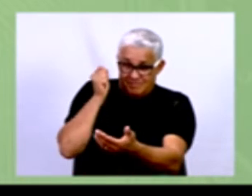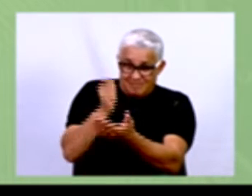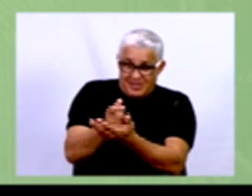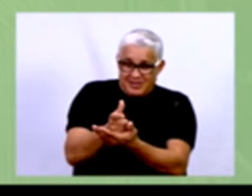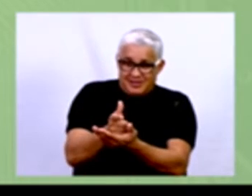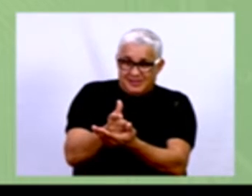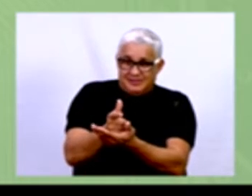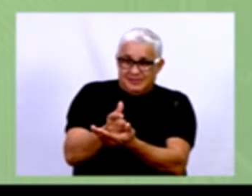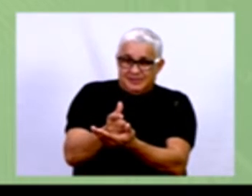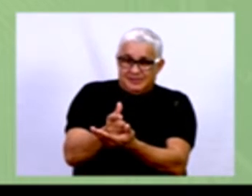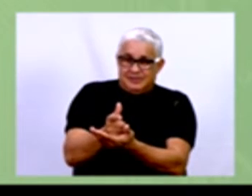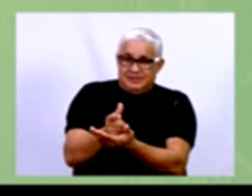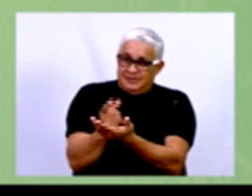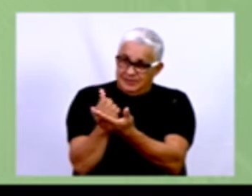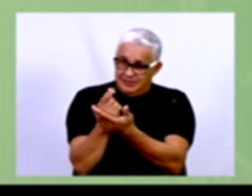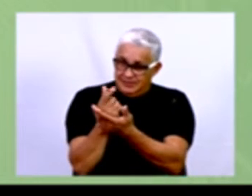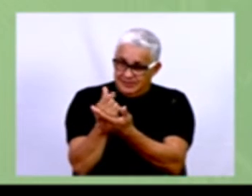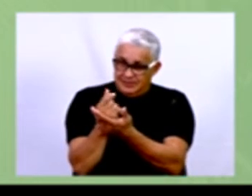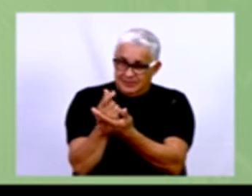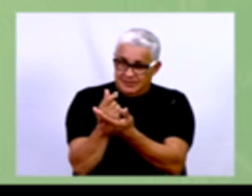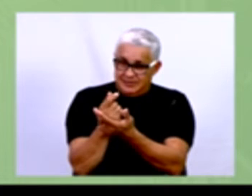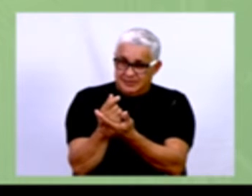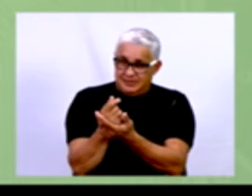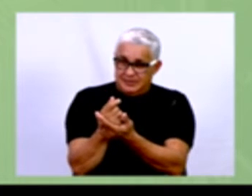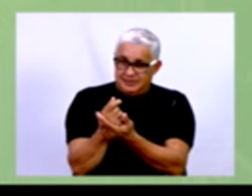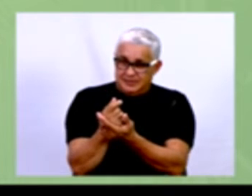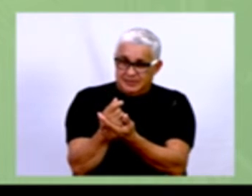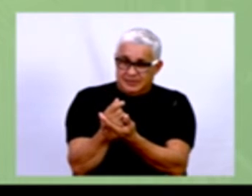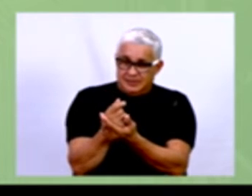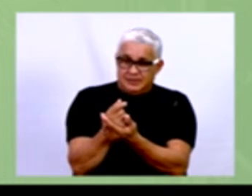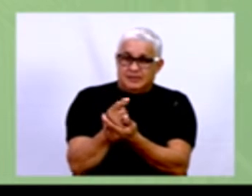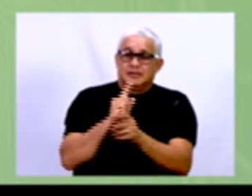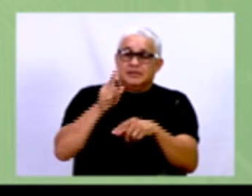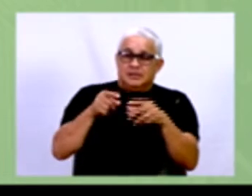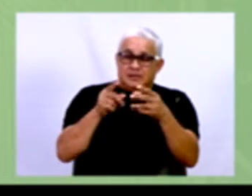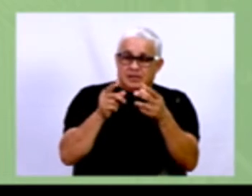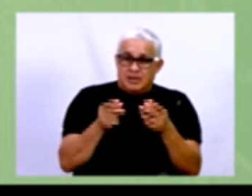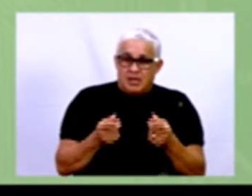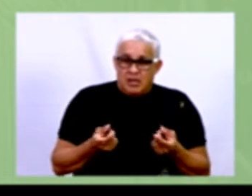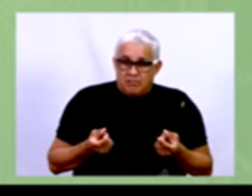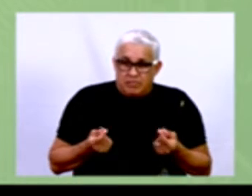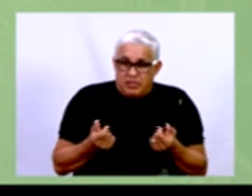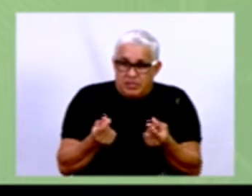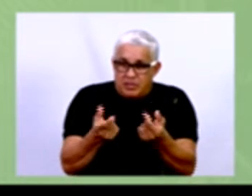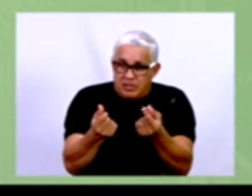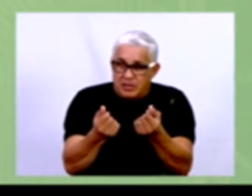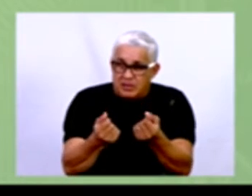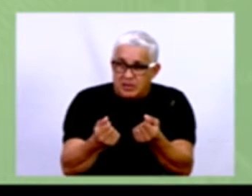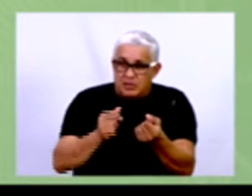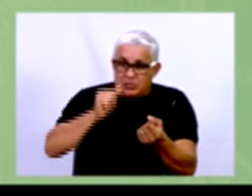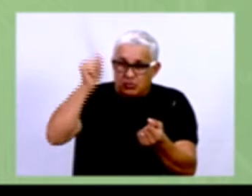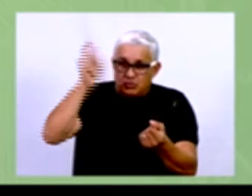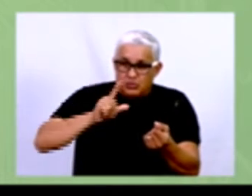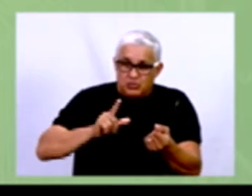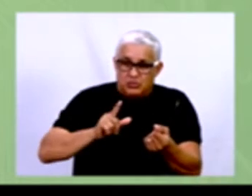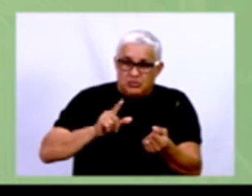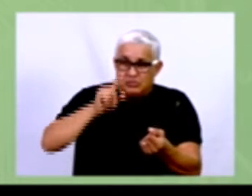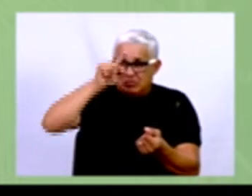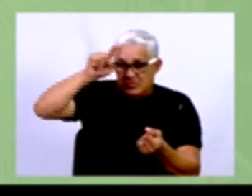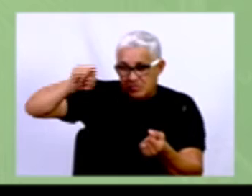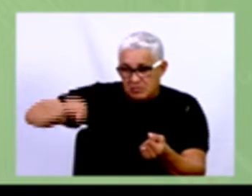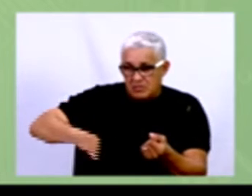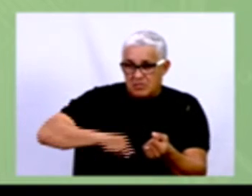volume de renda, as rendas que elas receberam, em forma de gastos, representado pela seta azul, que